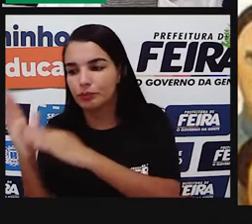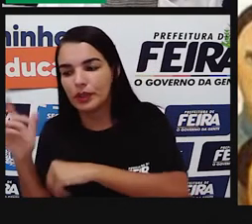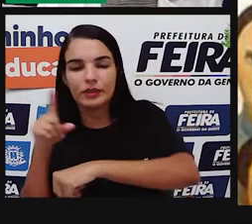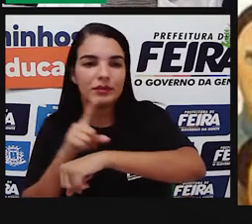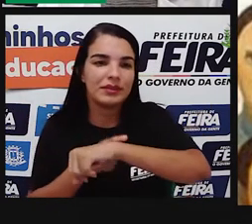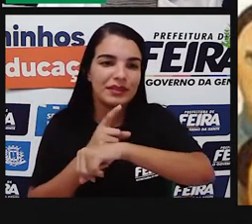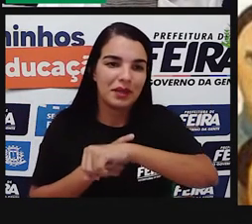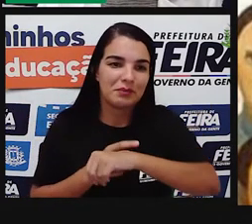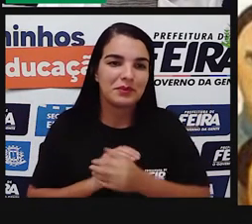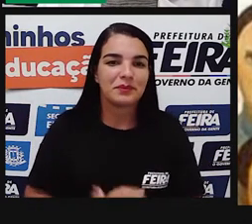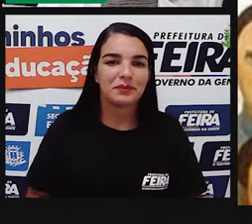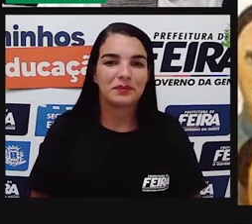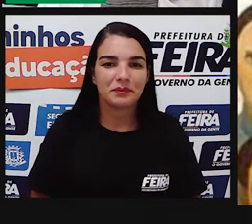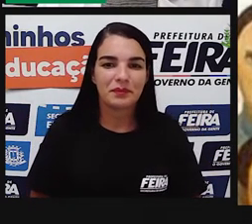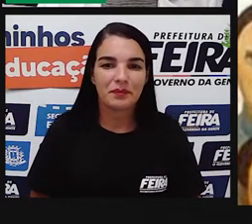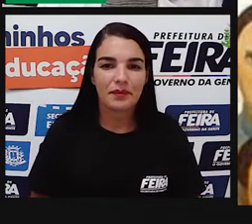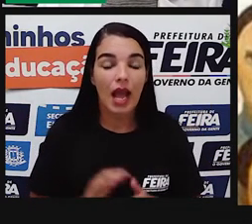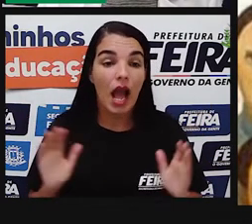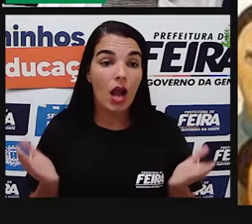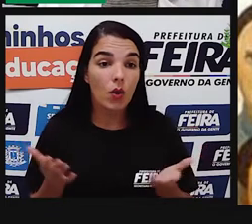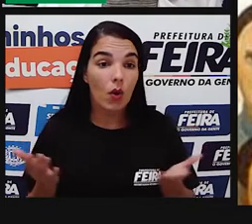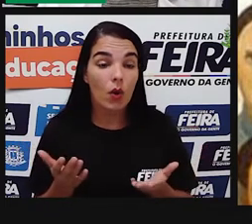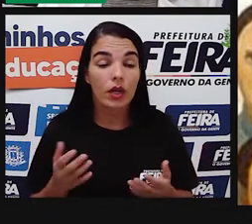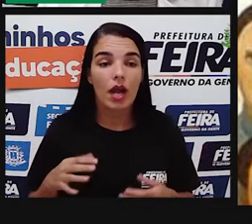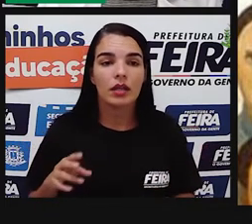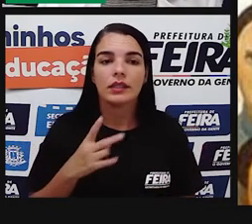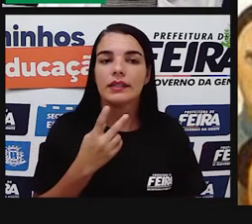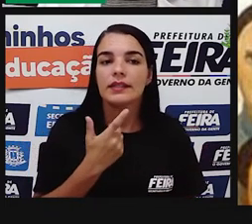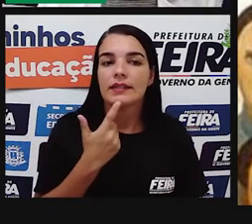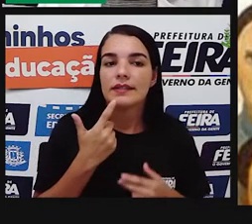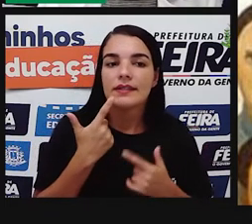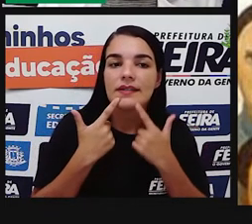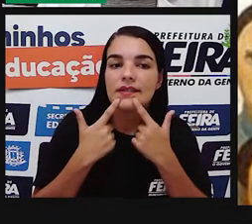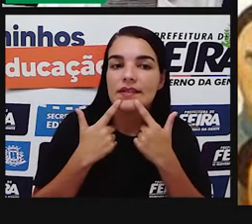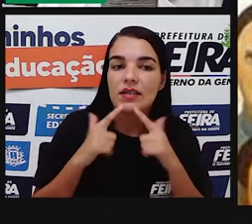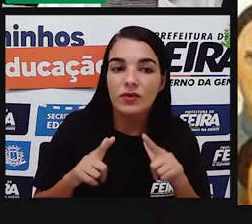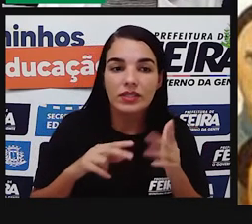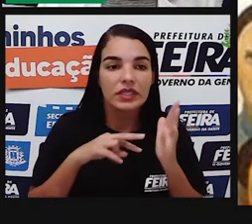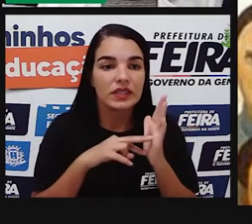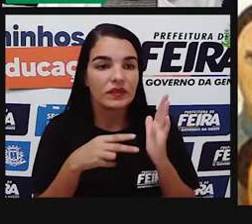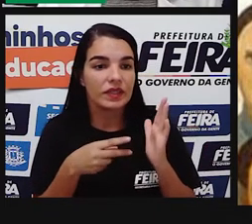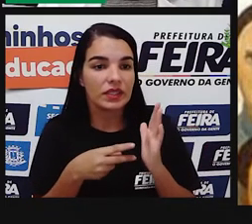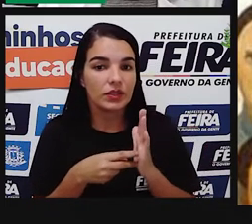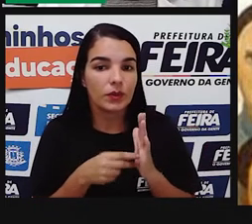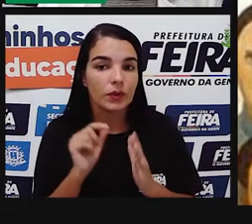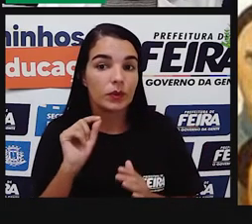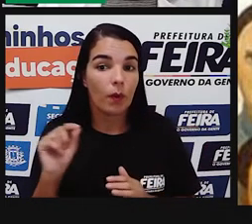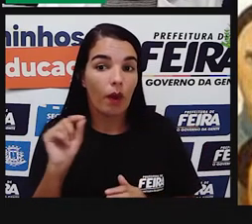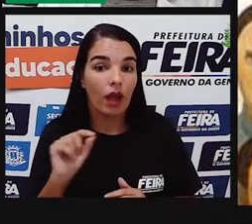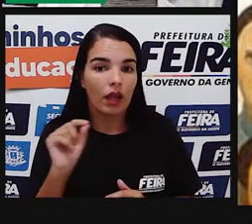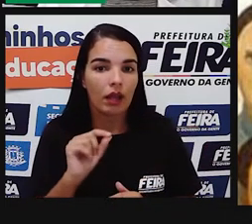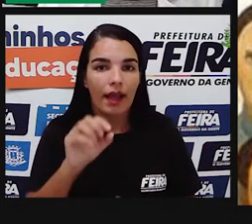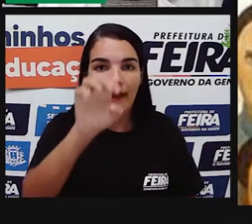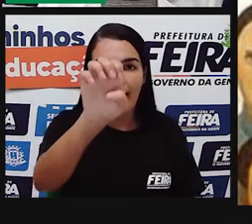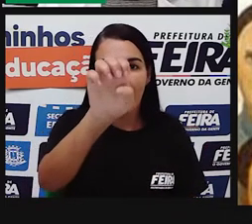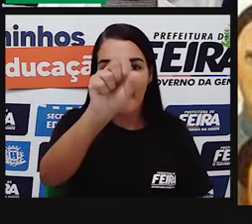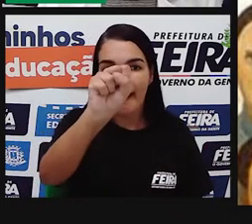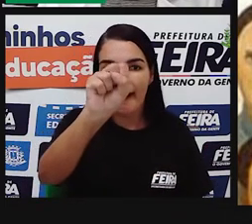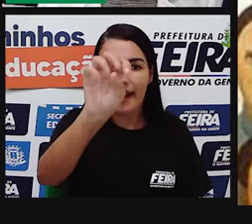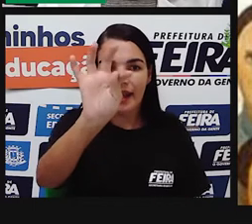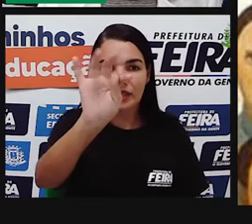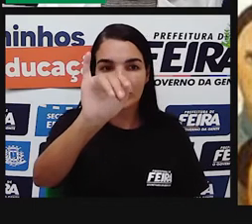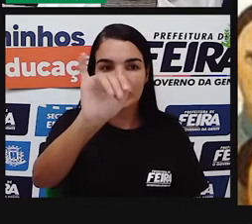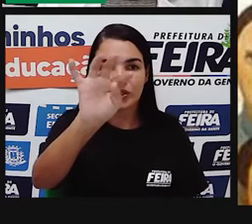A variação estilística, ou as variações estilísticas, são as variedades linguísticas que